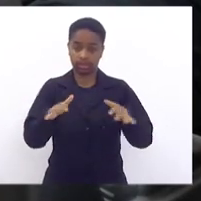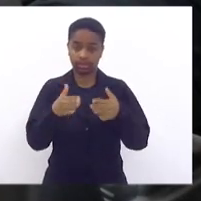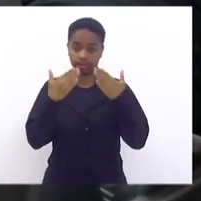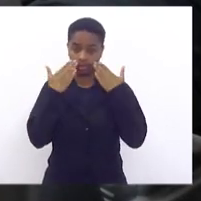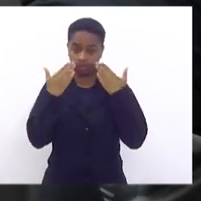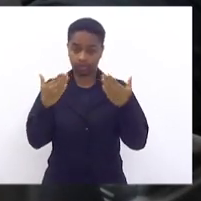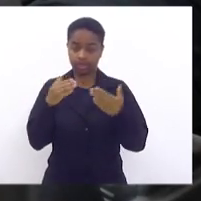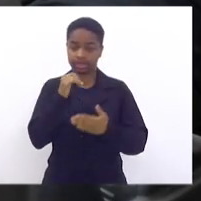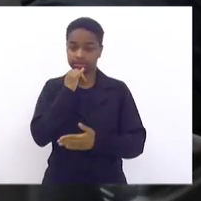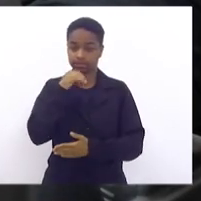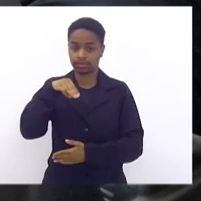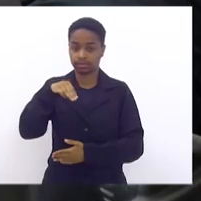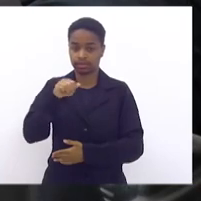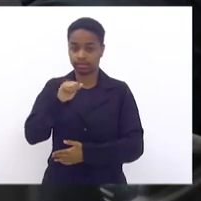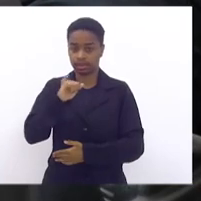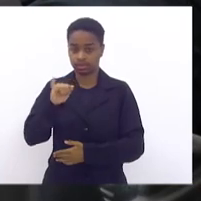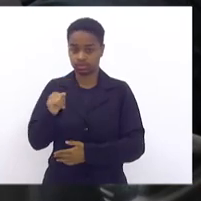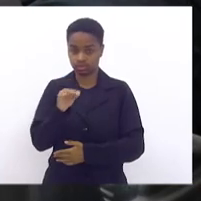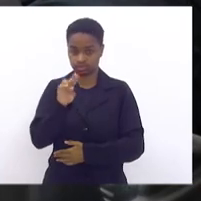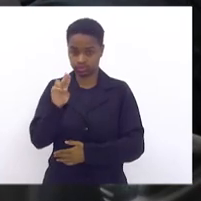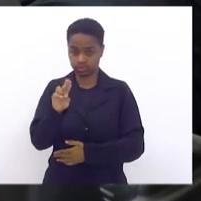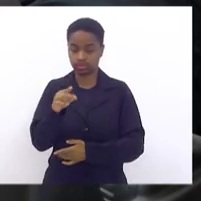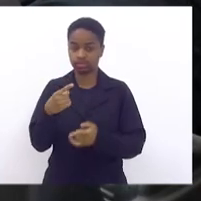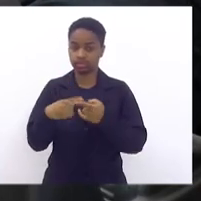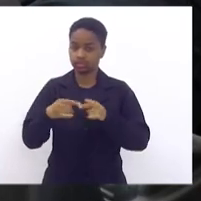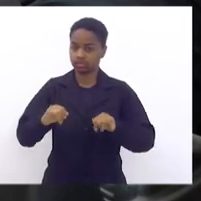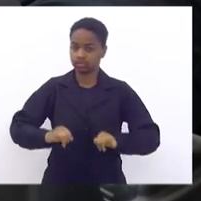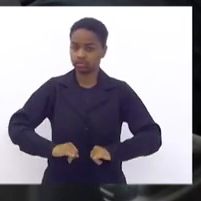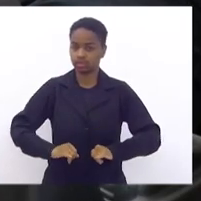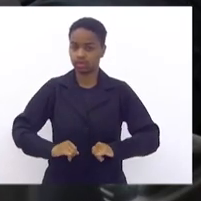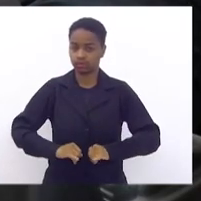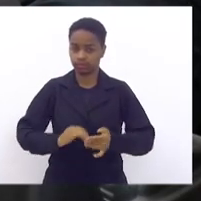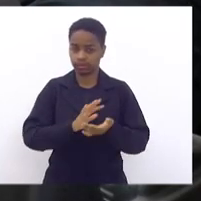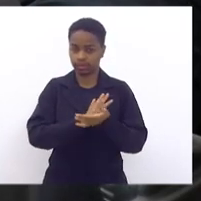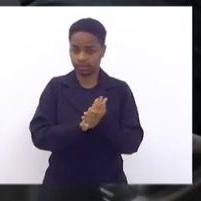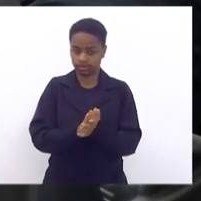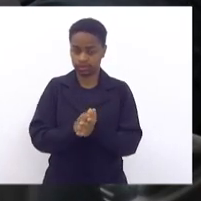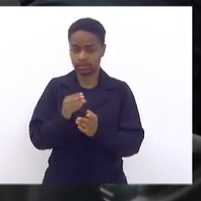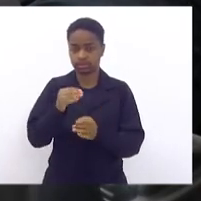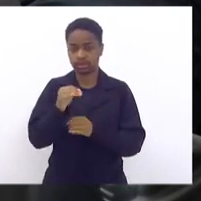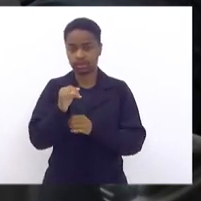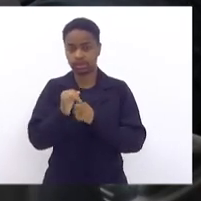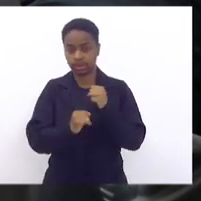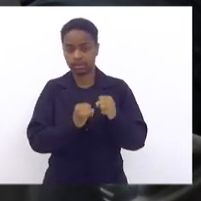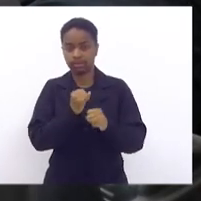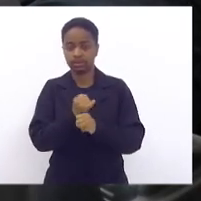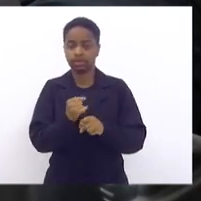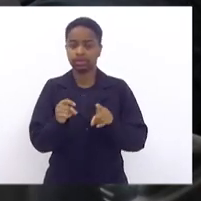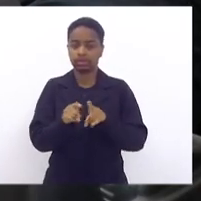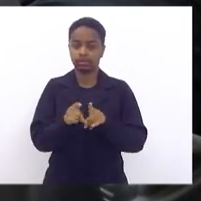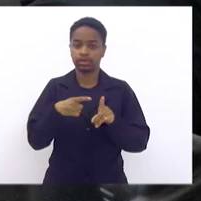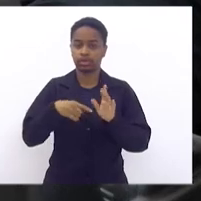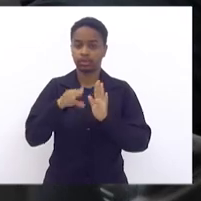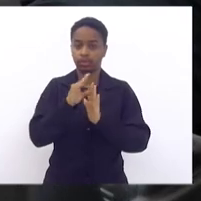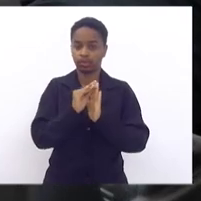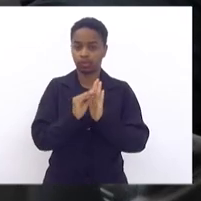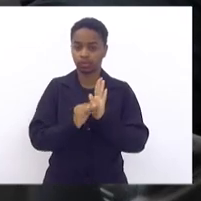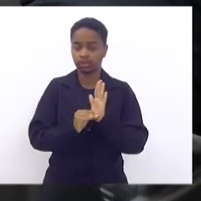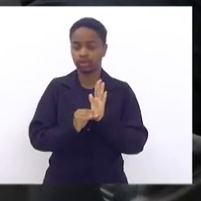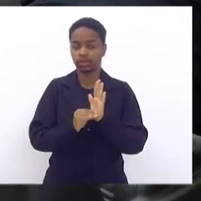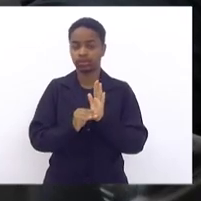nossa aqui, a Maju Coutinho, né? Como ela sofreu preconceito na internet e tem ali um conteúdo também